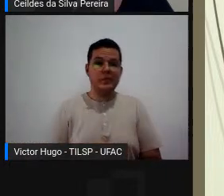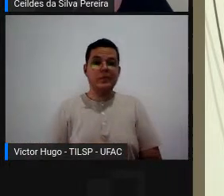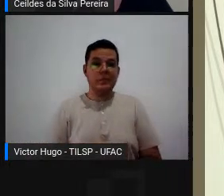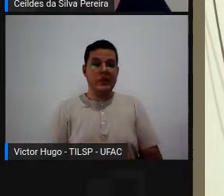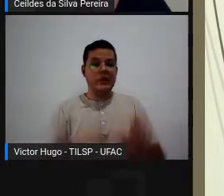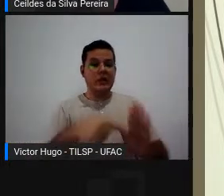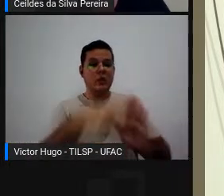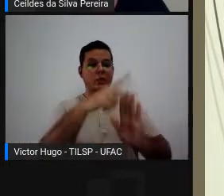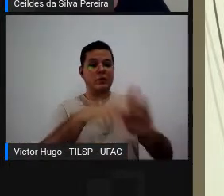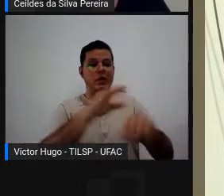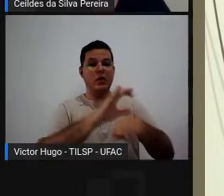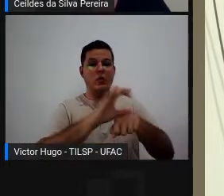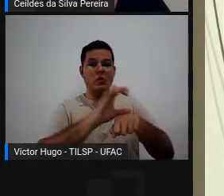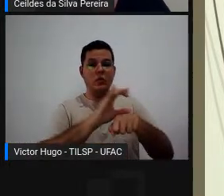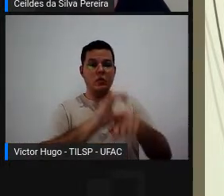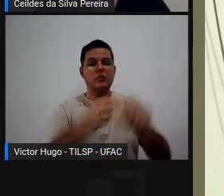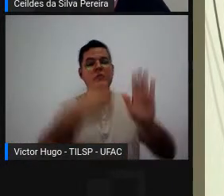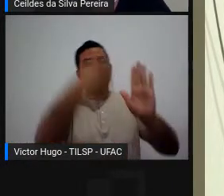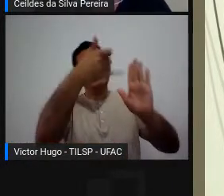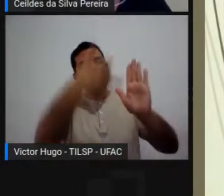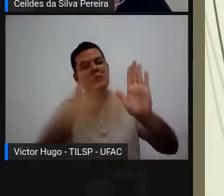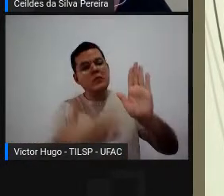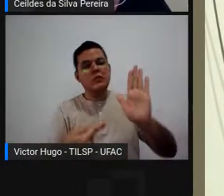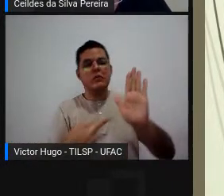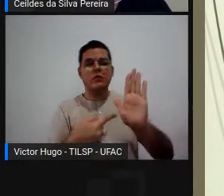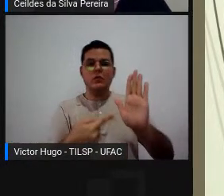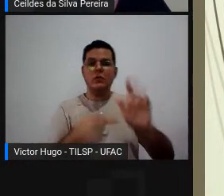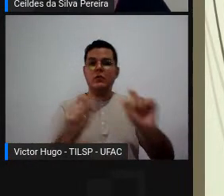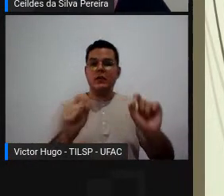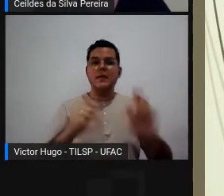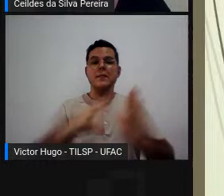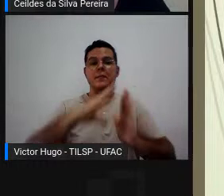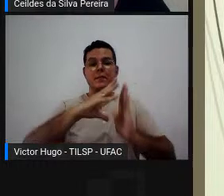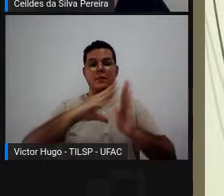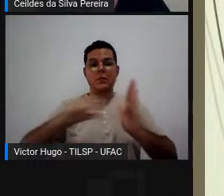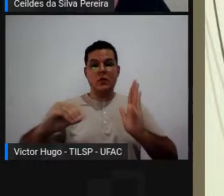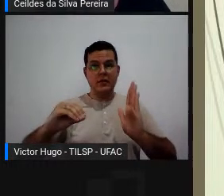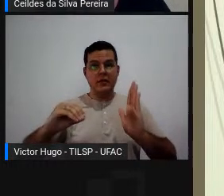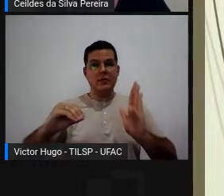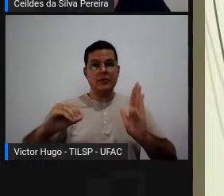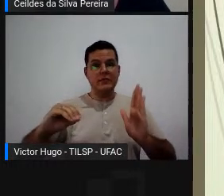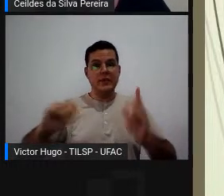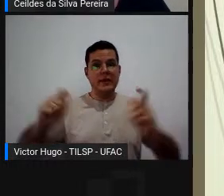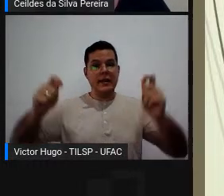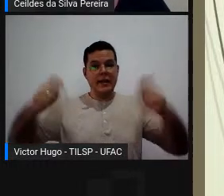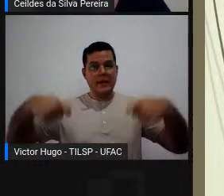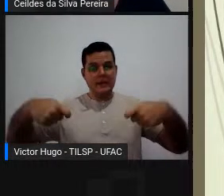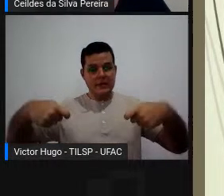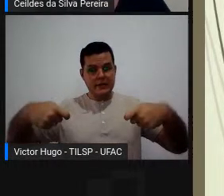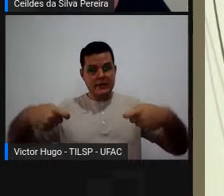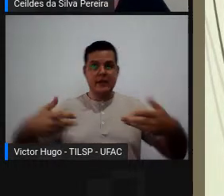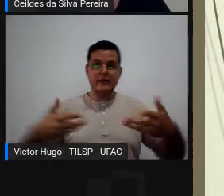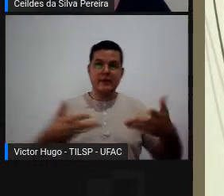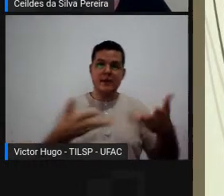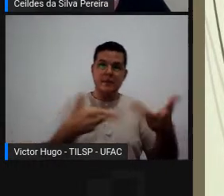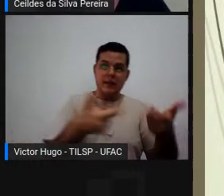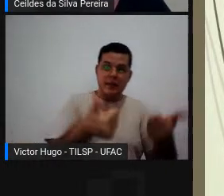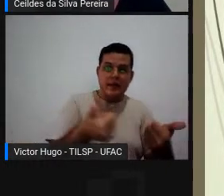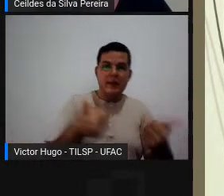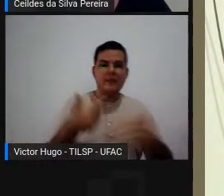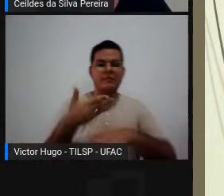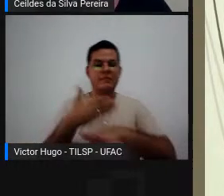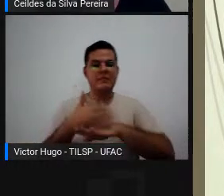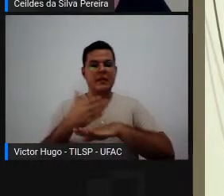vai fazer menção ao modelo de capacidade, a habilidade, prática de leitura,